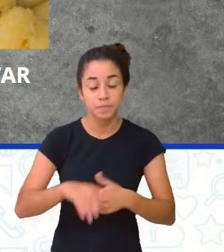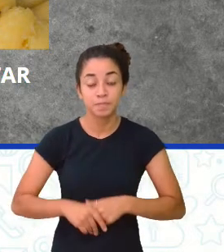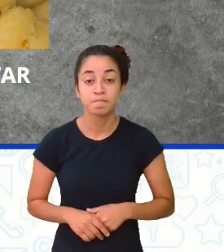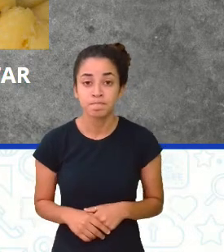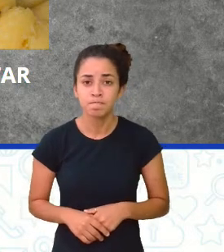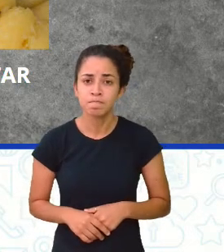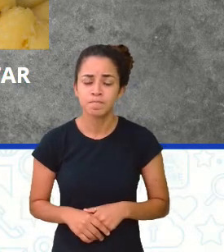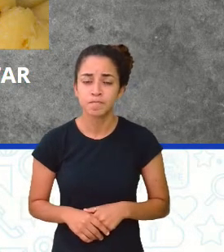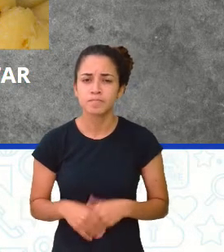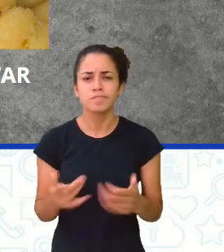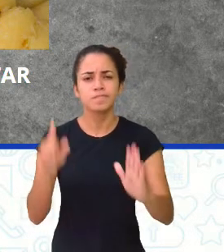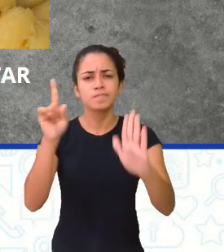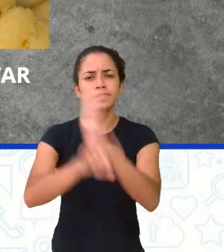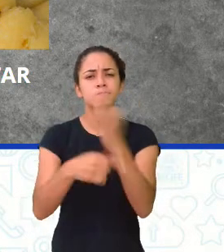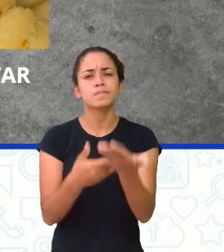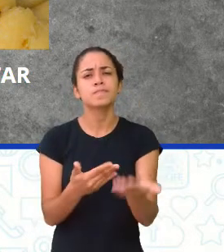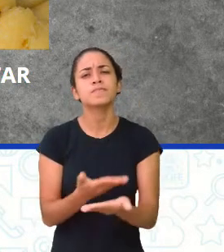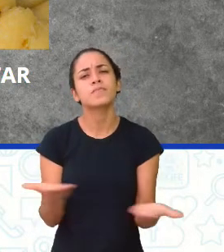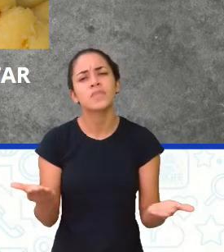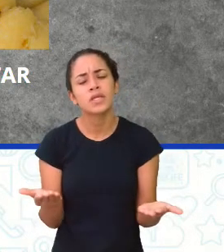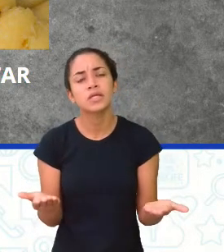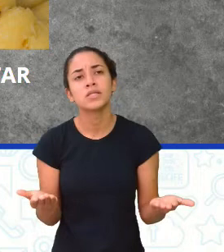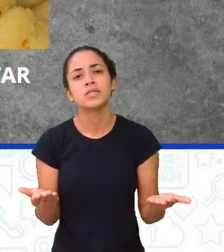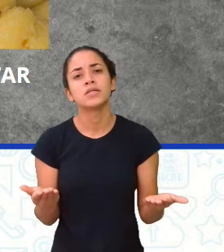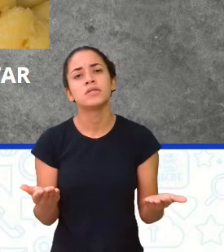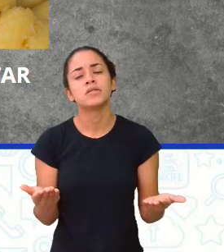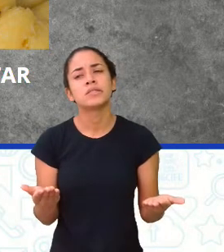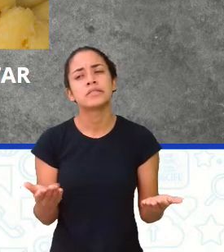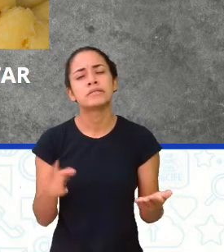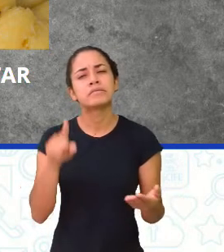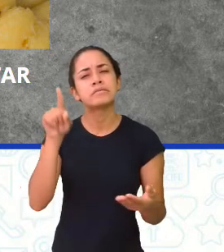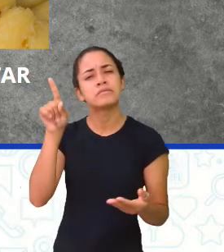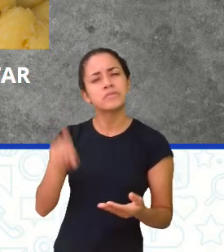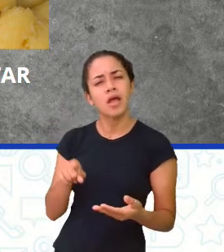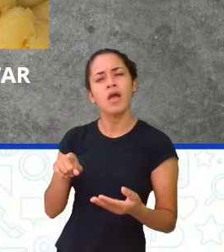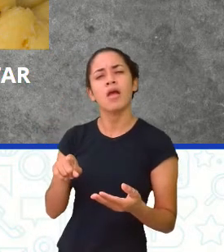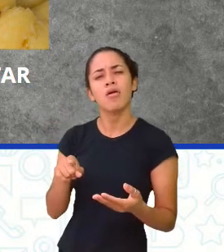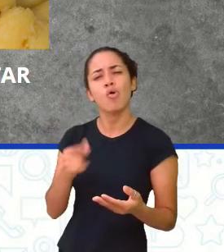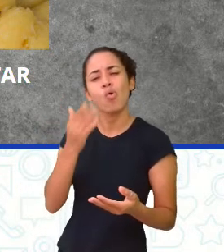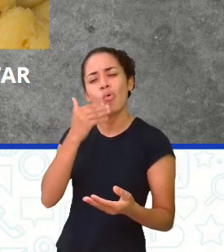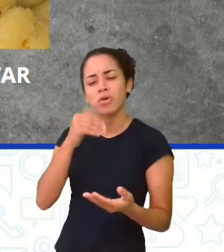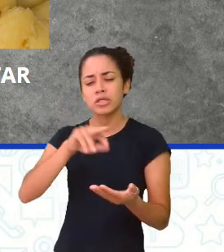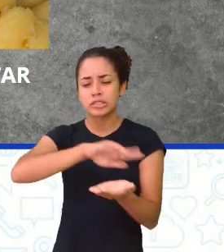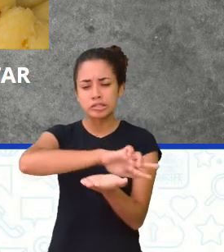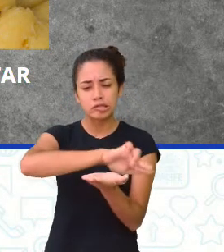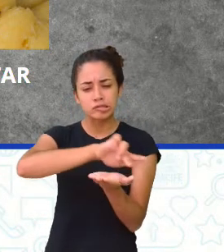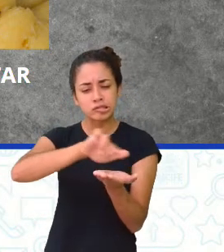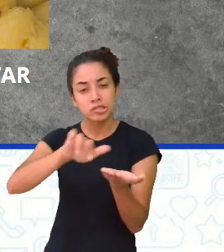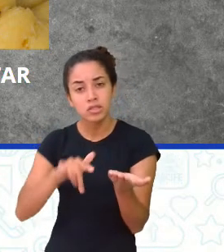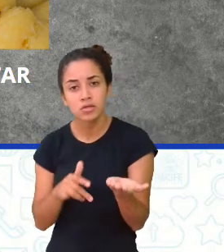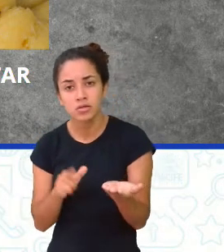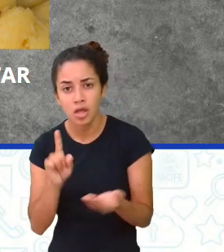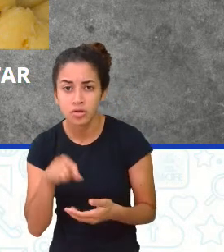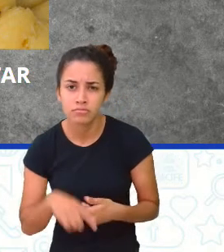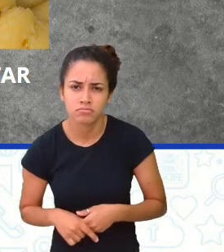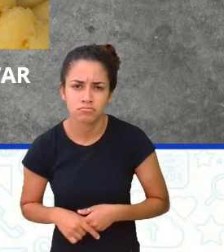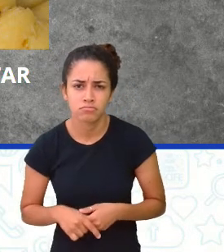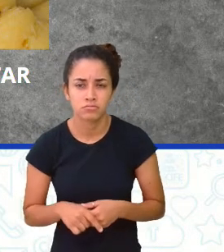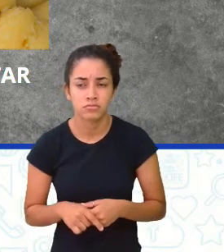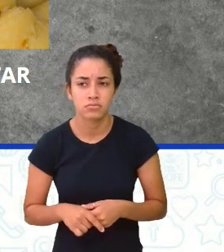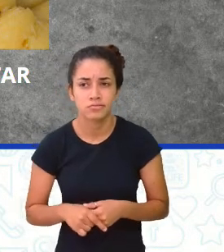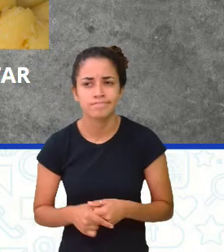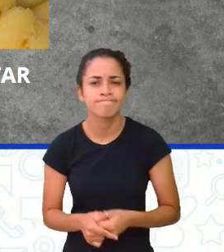minha pergunta é, será que essa é uma alimentação variada? Ah, professora, cada um vai